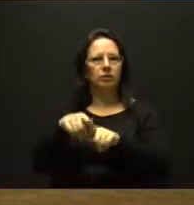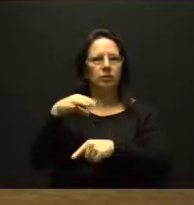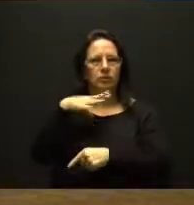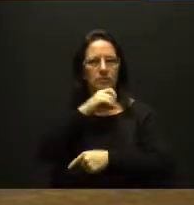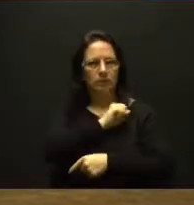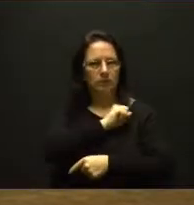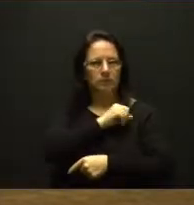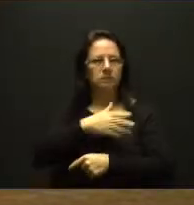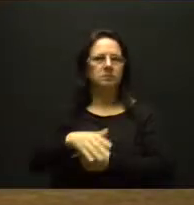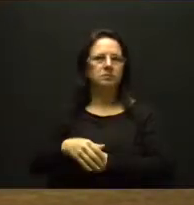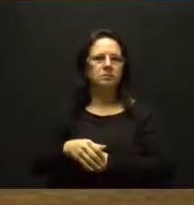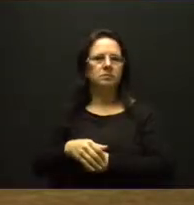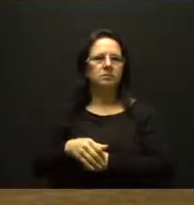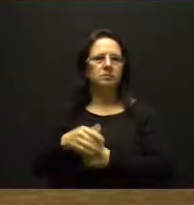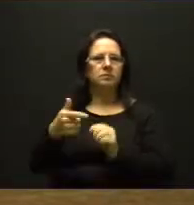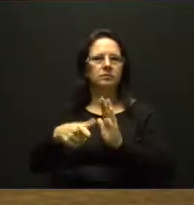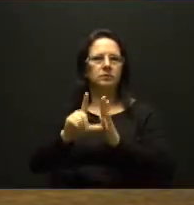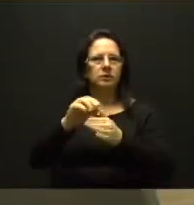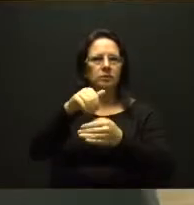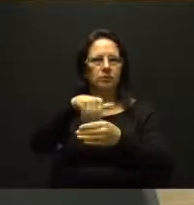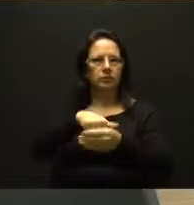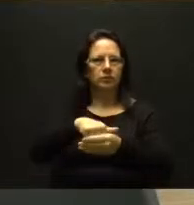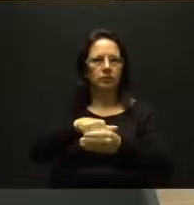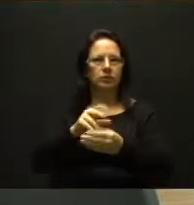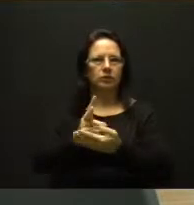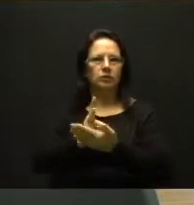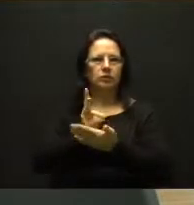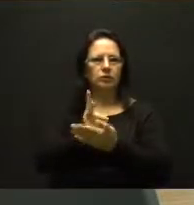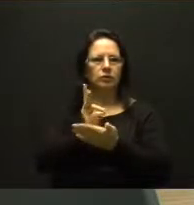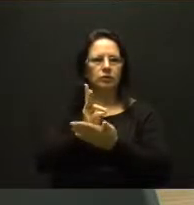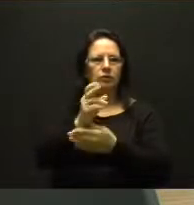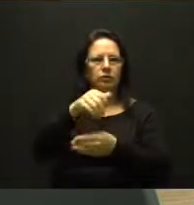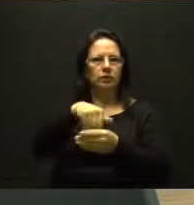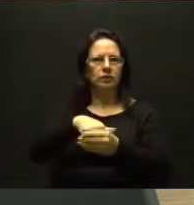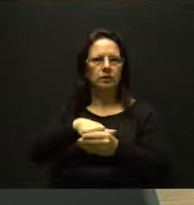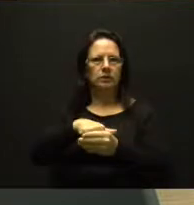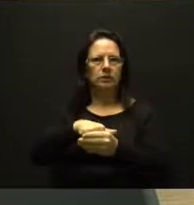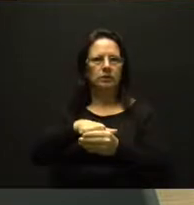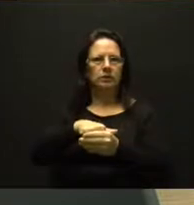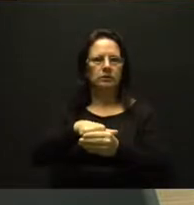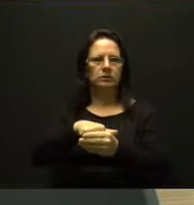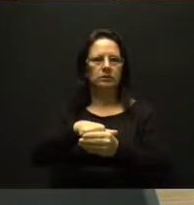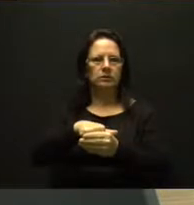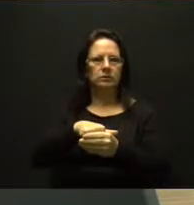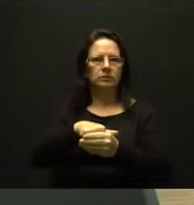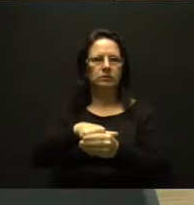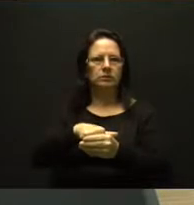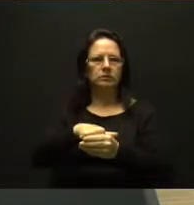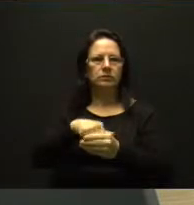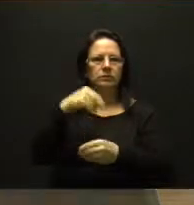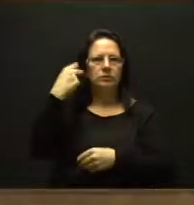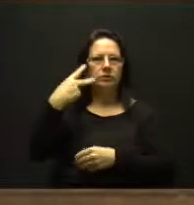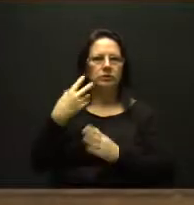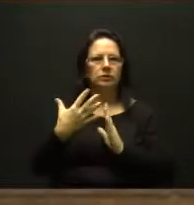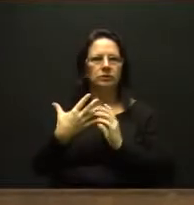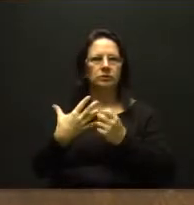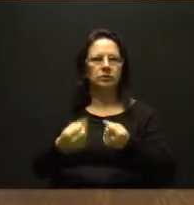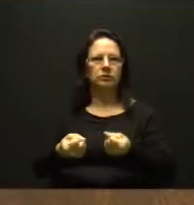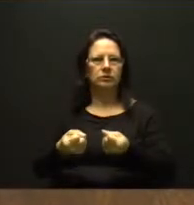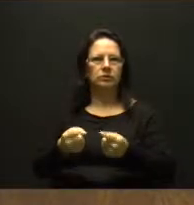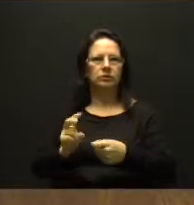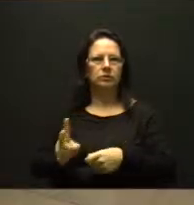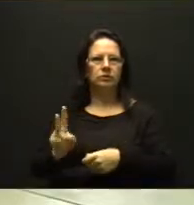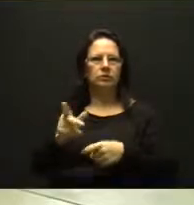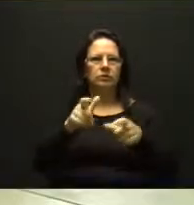executivo continua a votação em votação os jogadores que forem pela aprovação